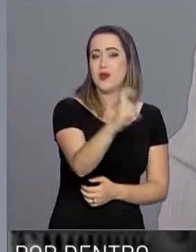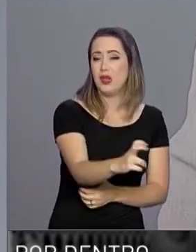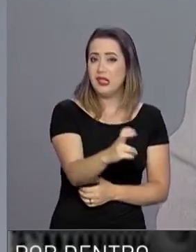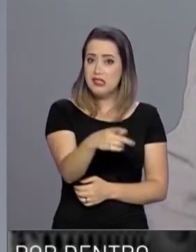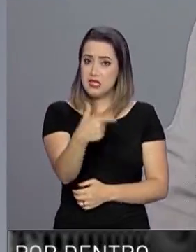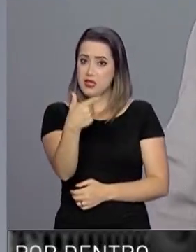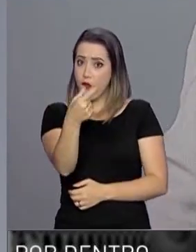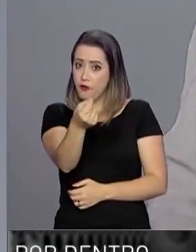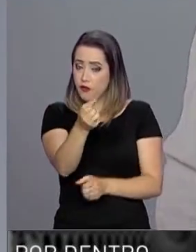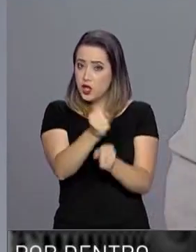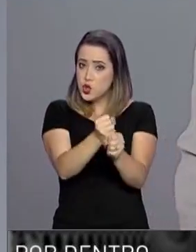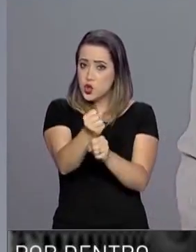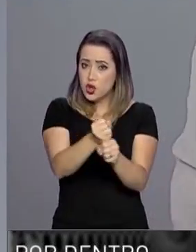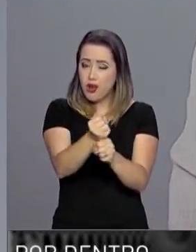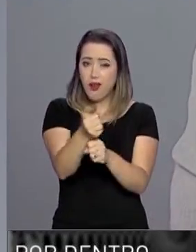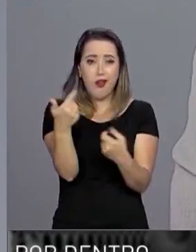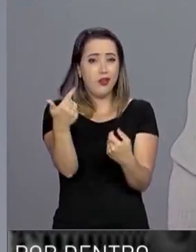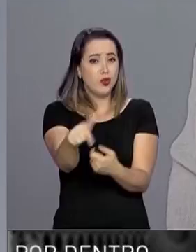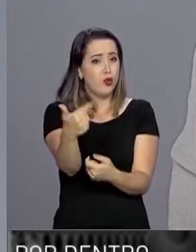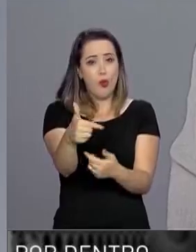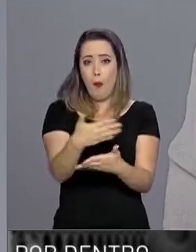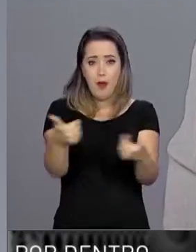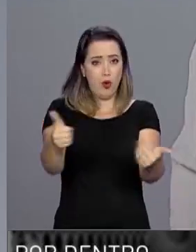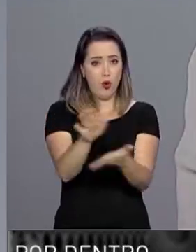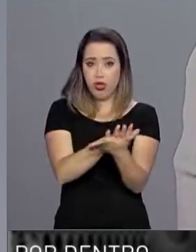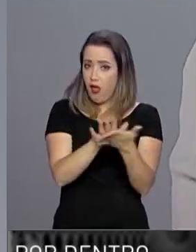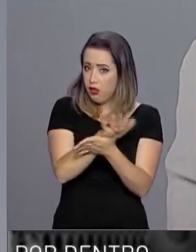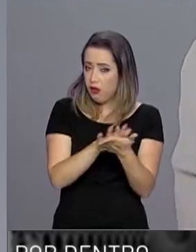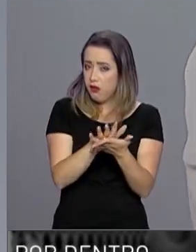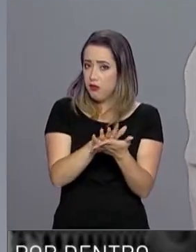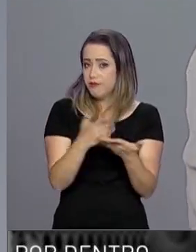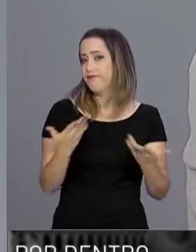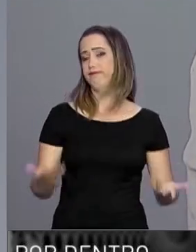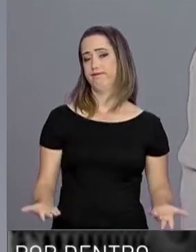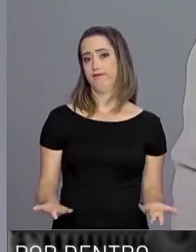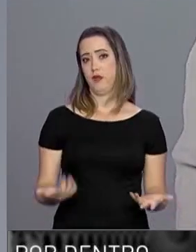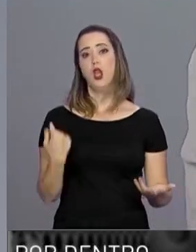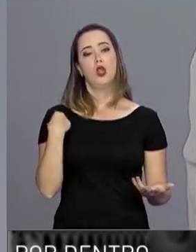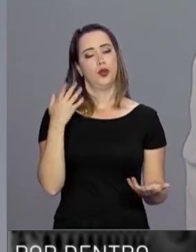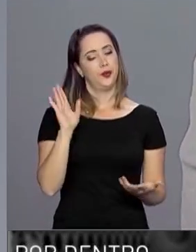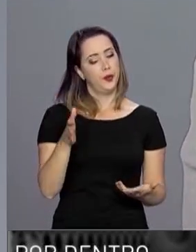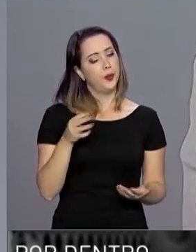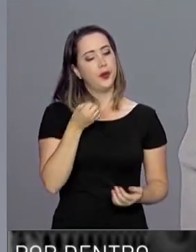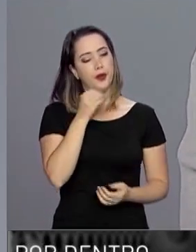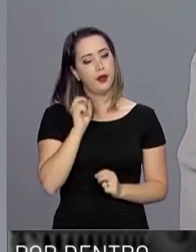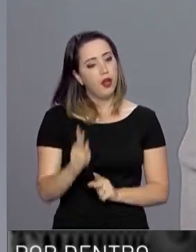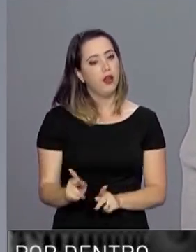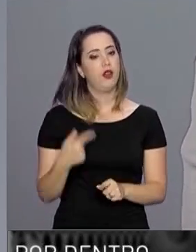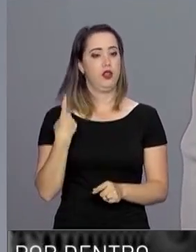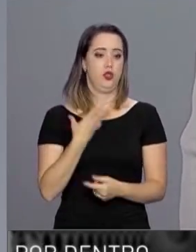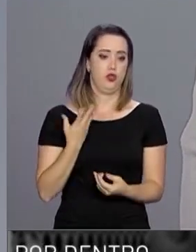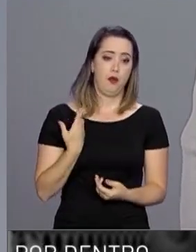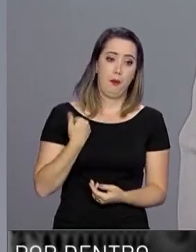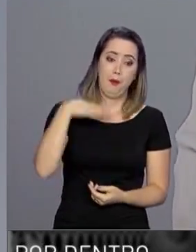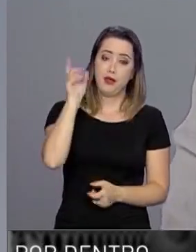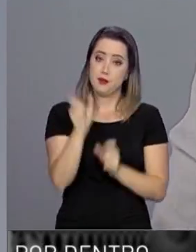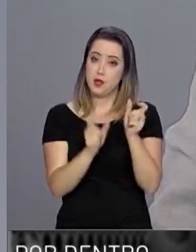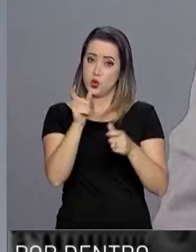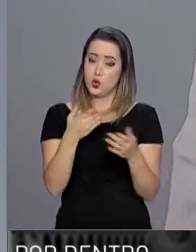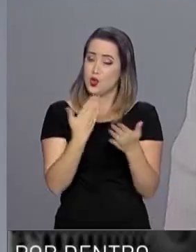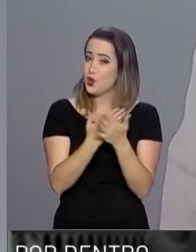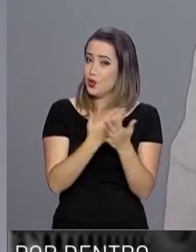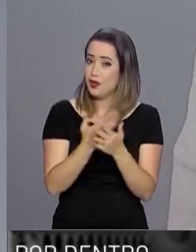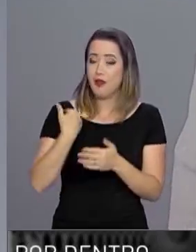depois, nós não temos resultados melhores. Tudo bem, nós inserimos mais jovens e mais crianças na educação, mas nós